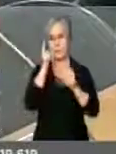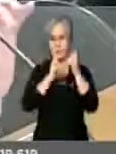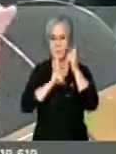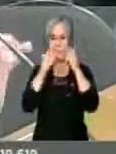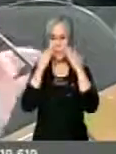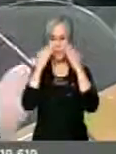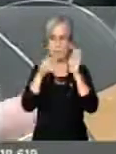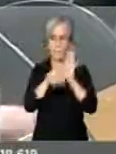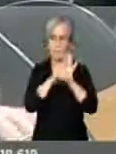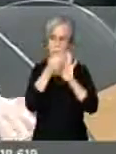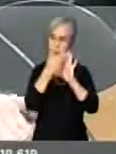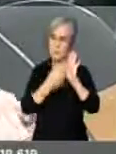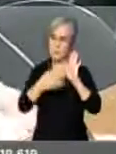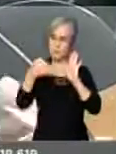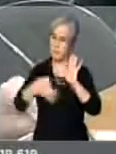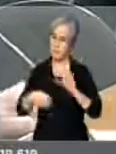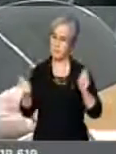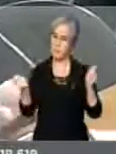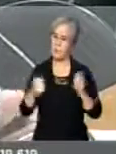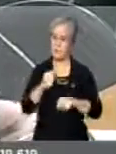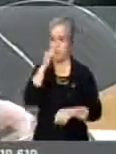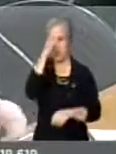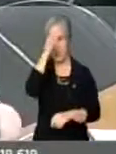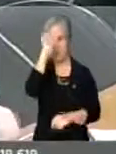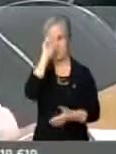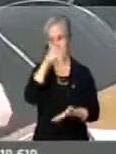uma legislação que possa coibir de maneira